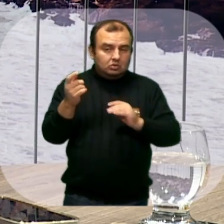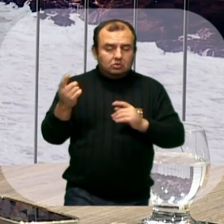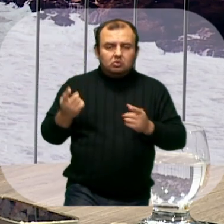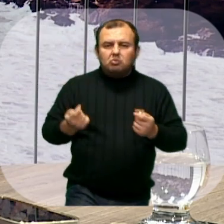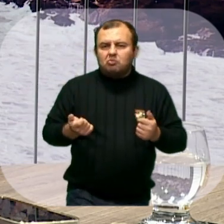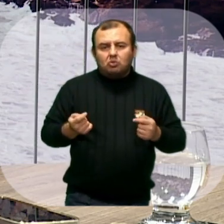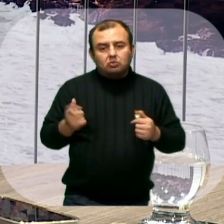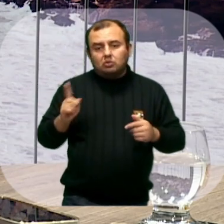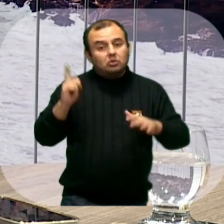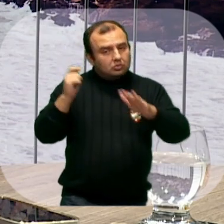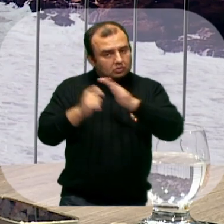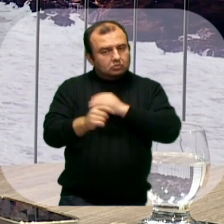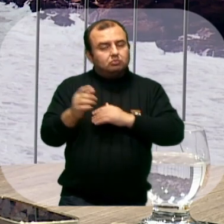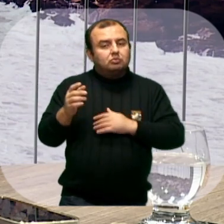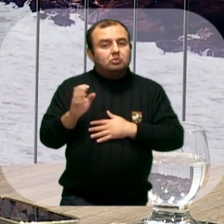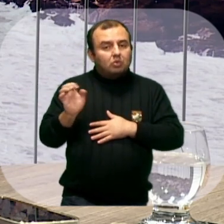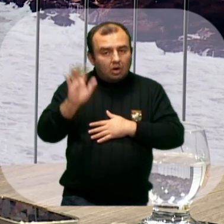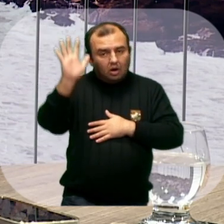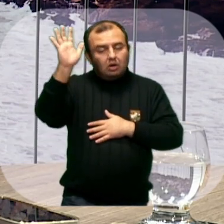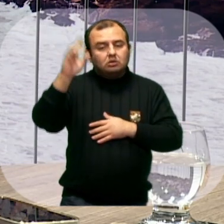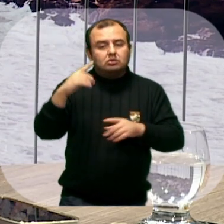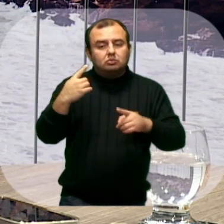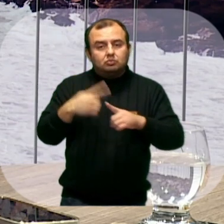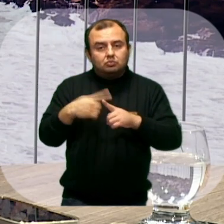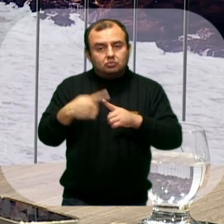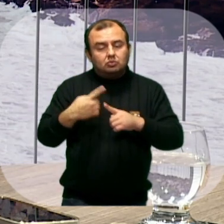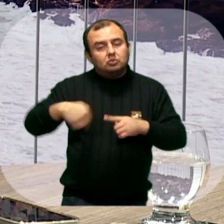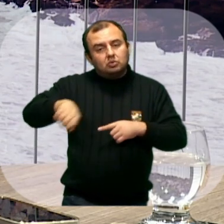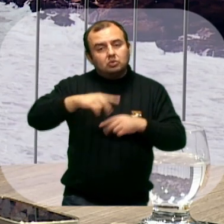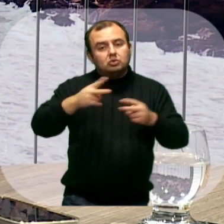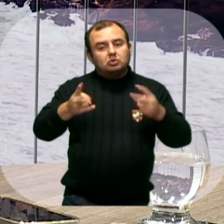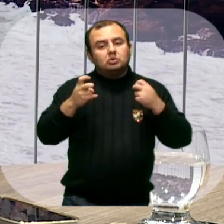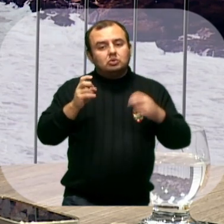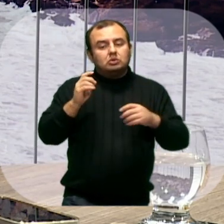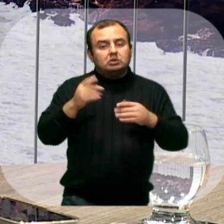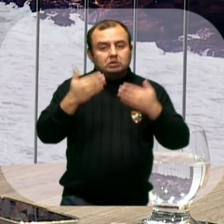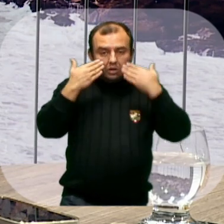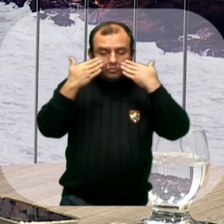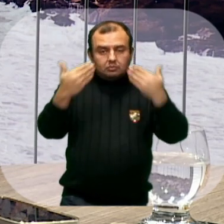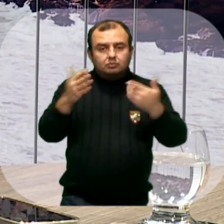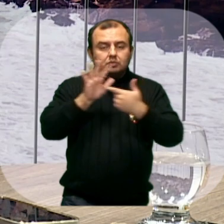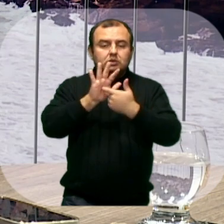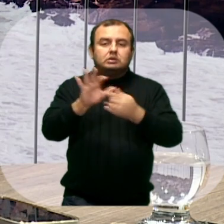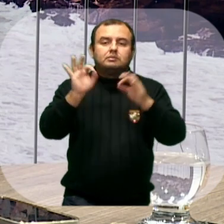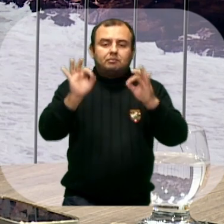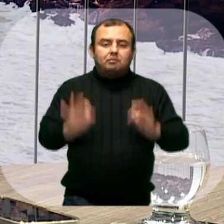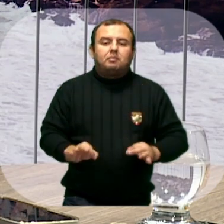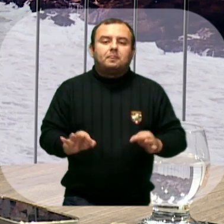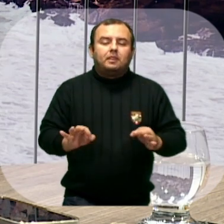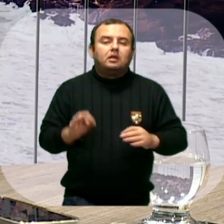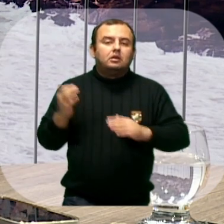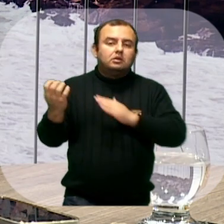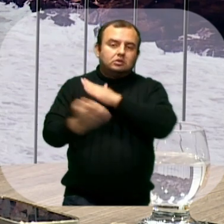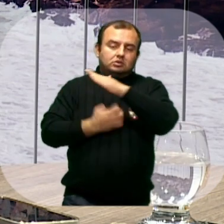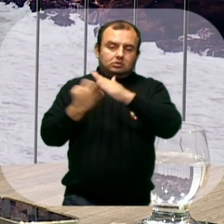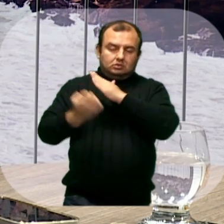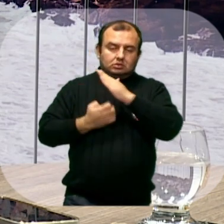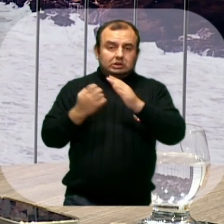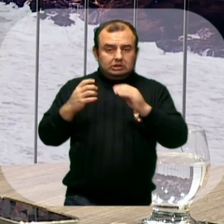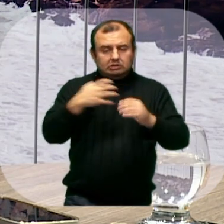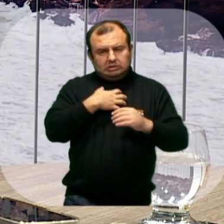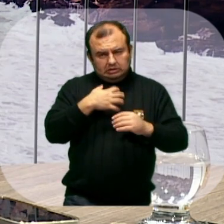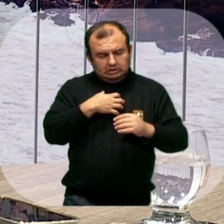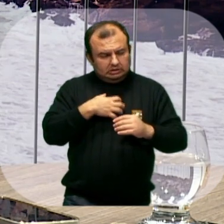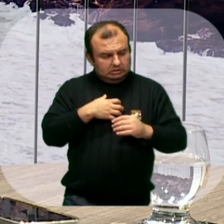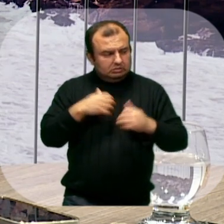é um investimento alto, para a gente perceber que, se bem apresentado e se os empresários realmente